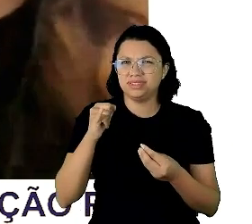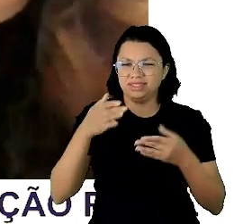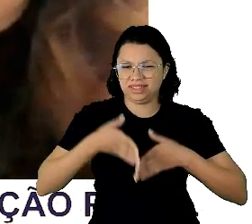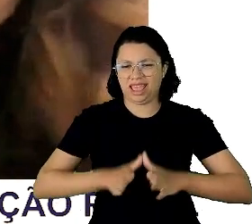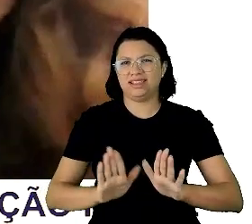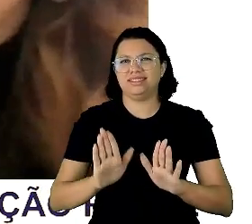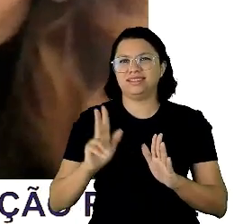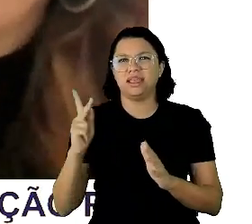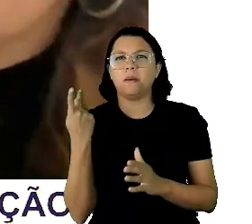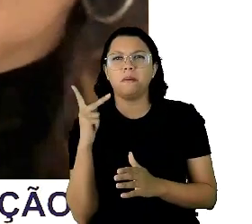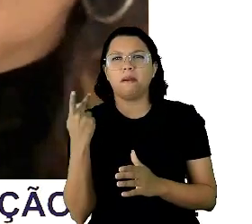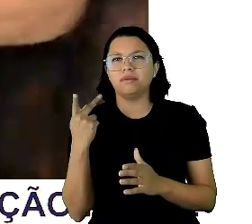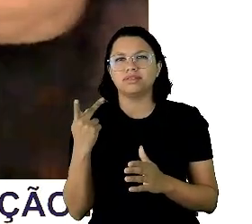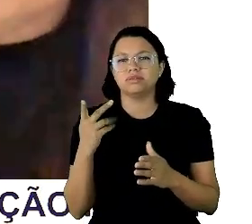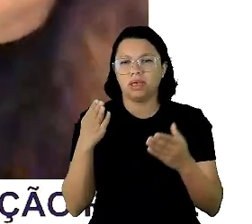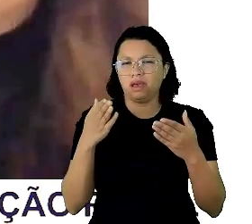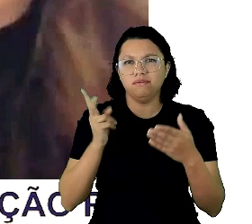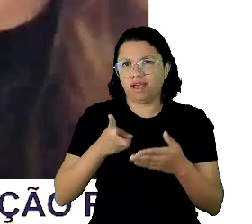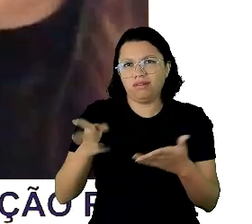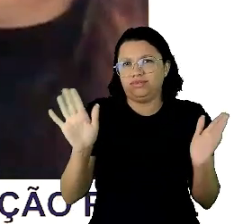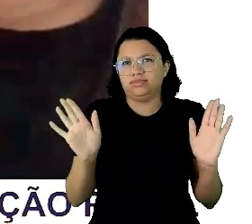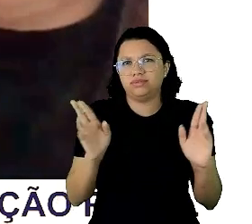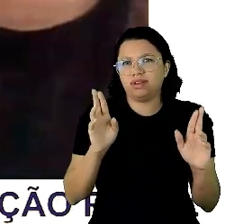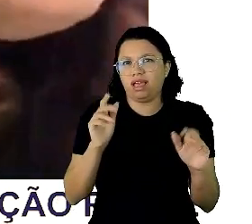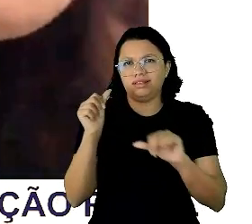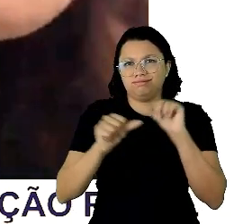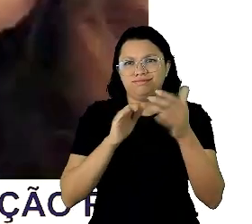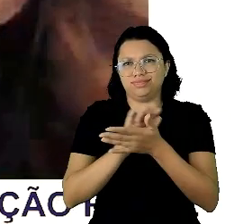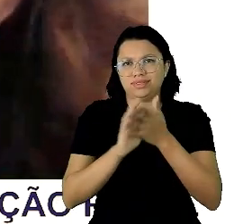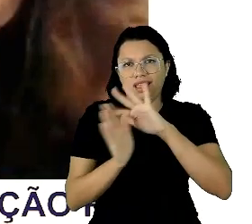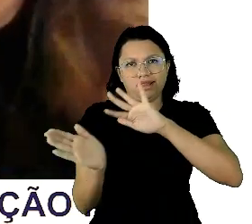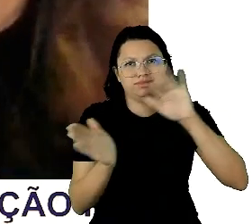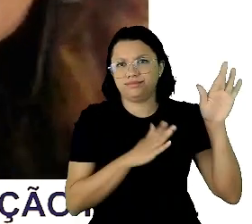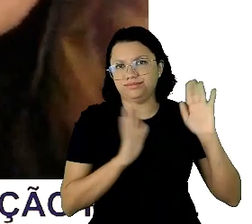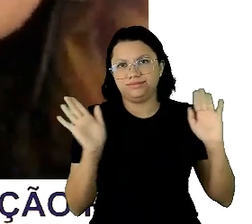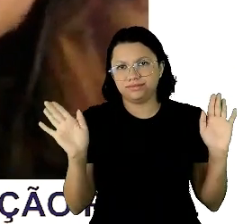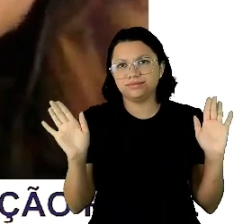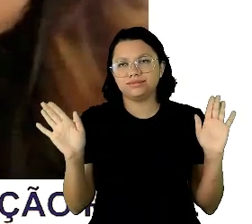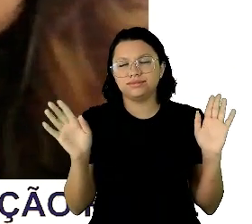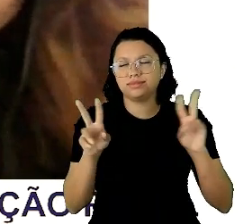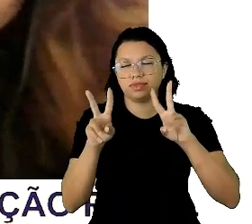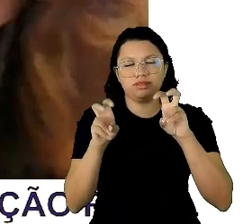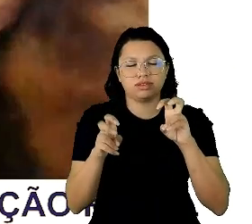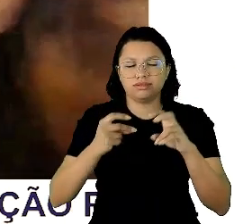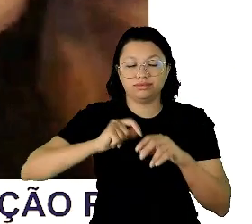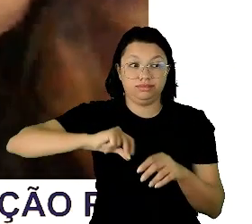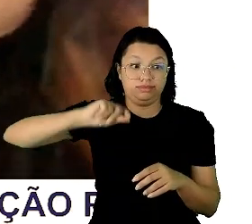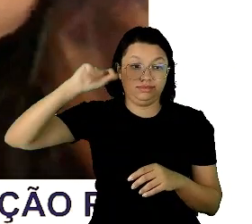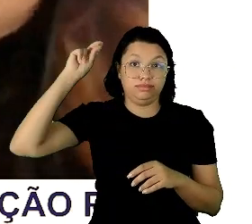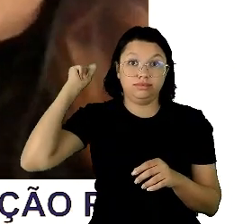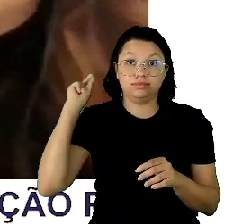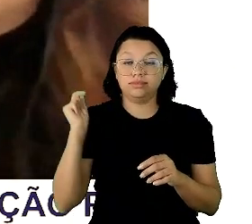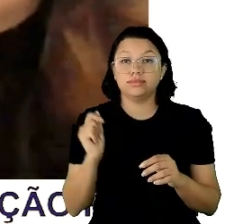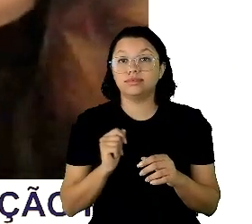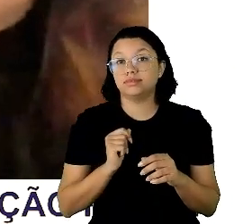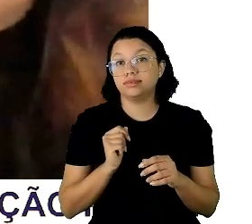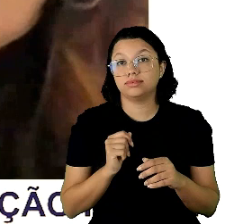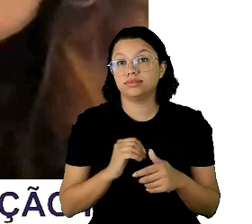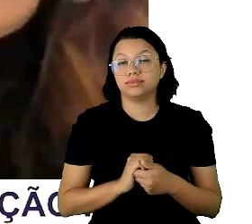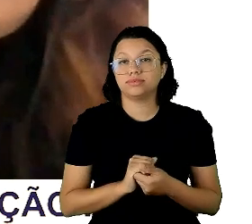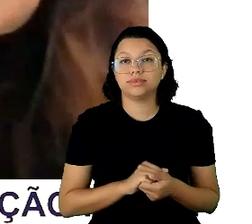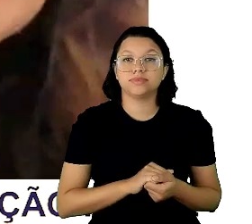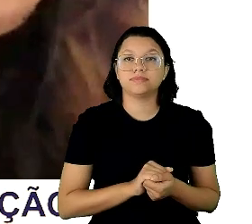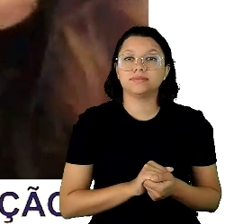ou menos boa pessoa por causa disso. Muda a página, que esse assunto também tá para lá de antigo, tá para lá de ultrapassado,